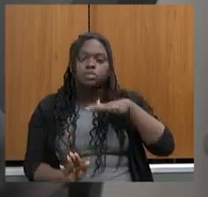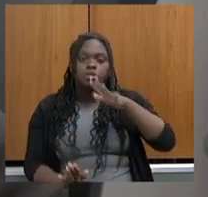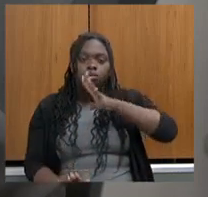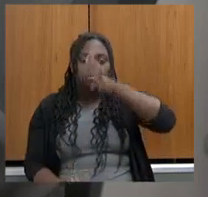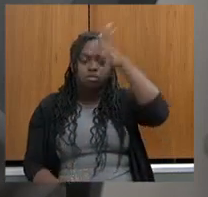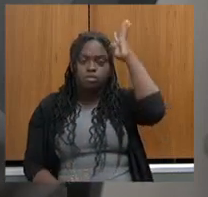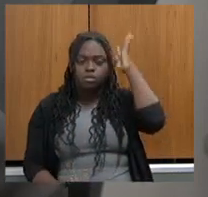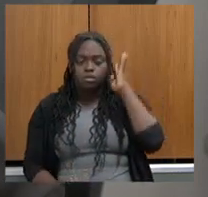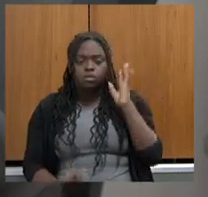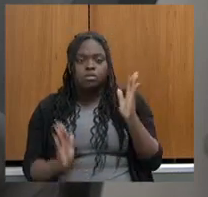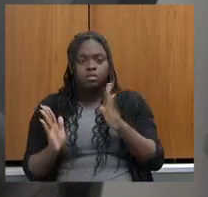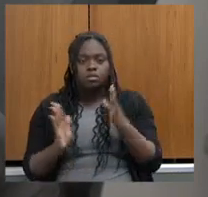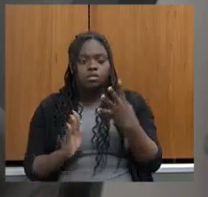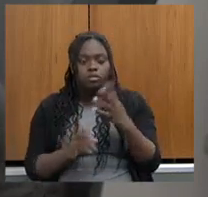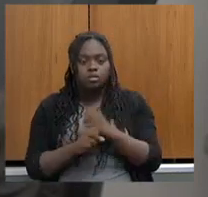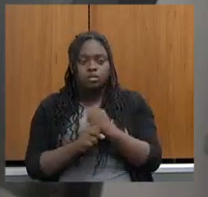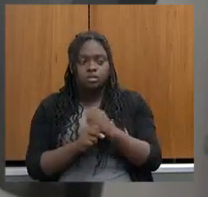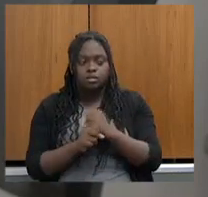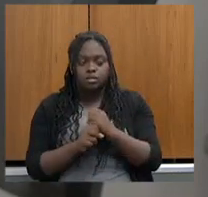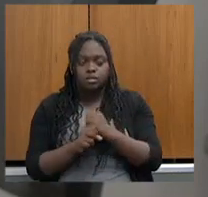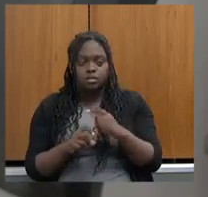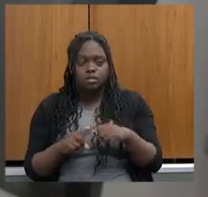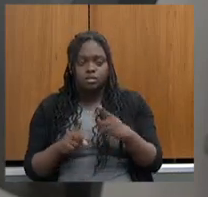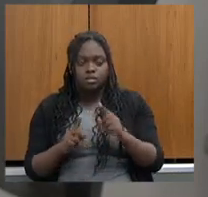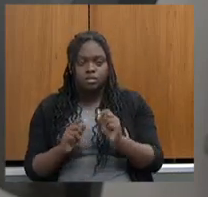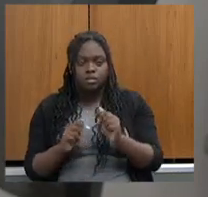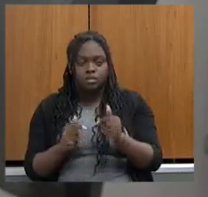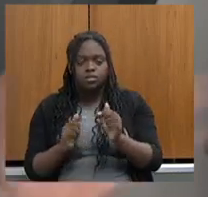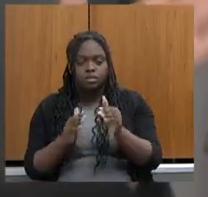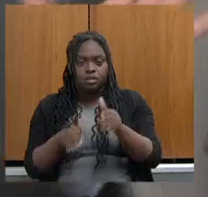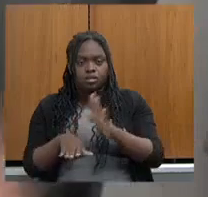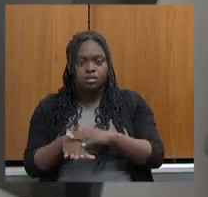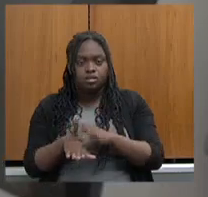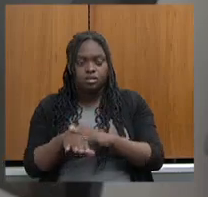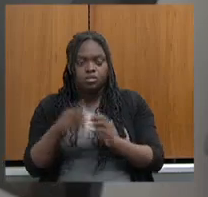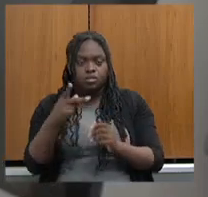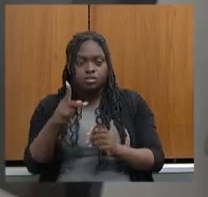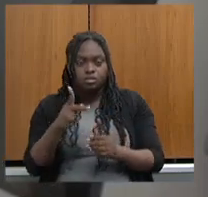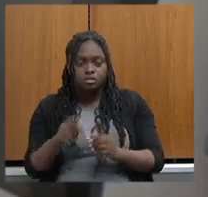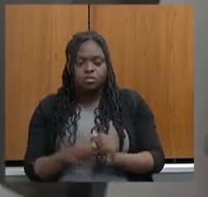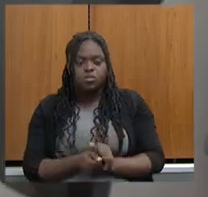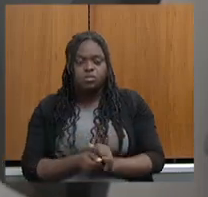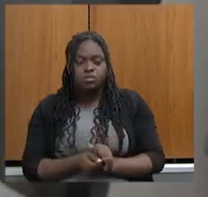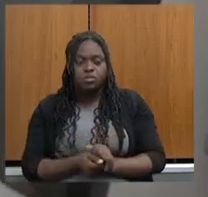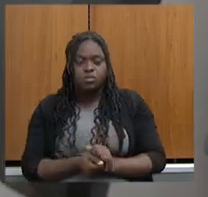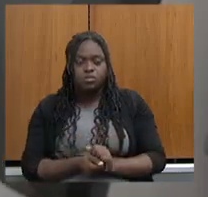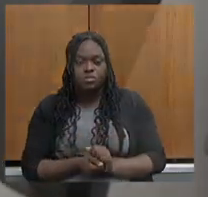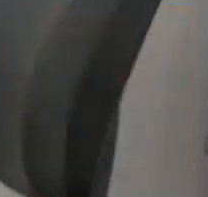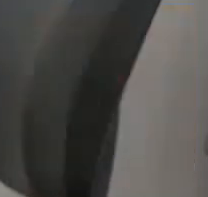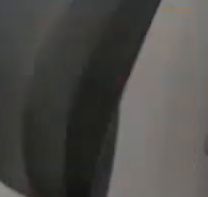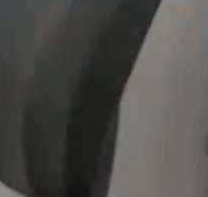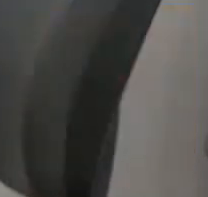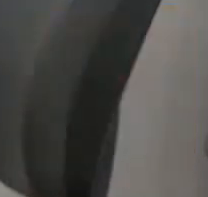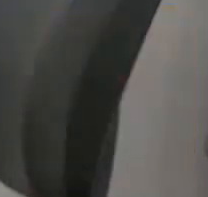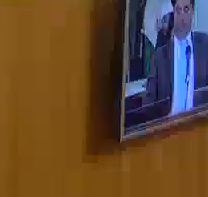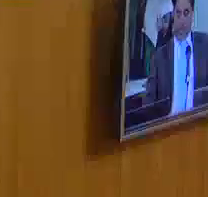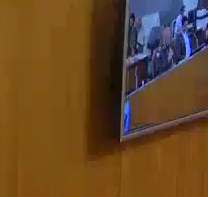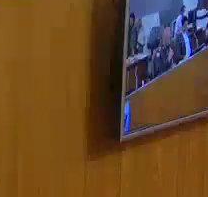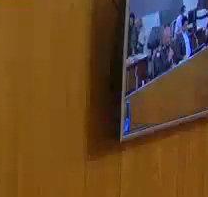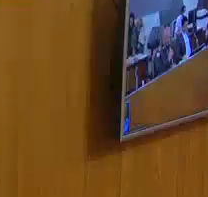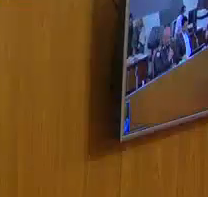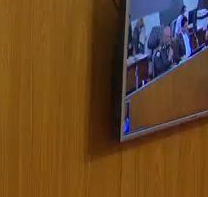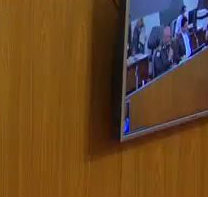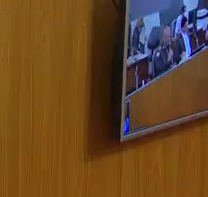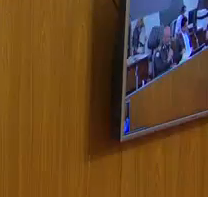bombeiro Nesses últimos quatro anos Mas faremos chegar às mãos do senhor pela iniciativa dos quatro parlamentares o senhor tem a palavra obrigado senhor